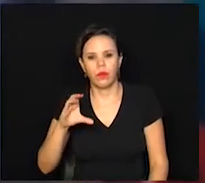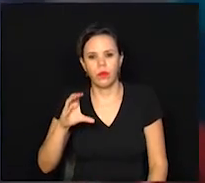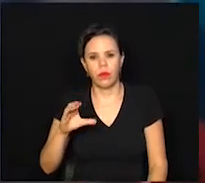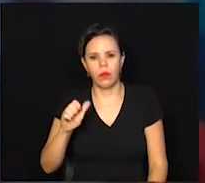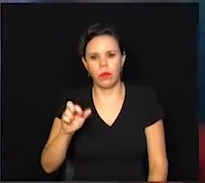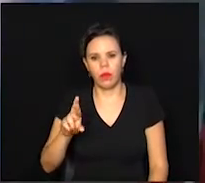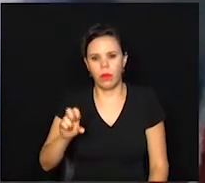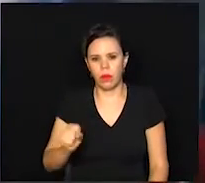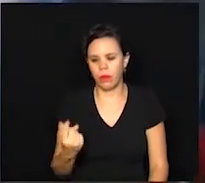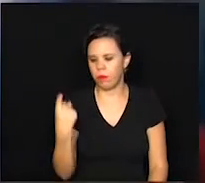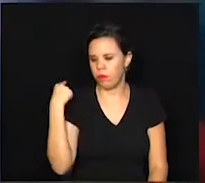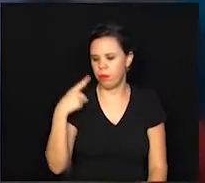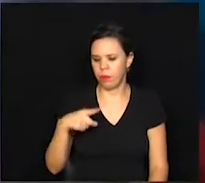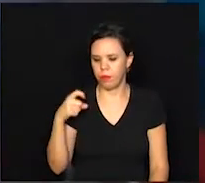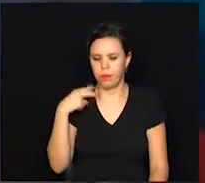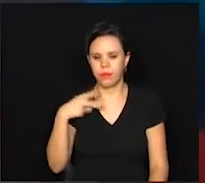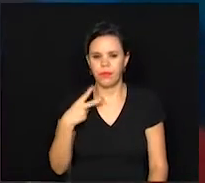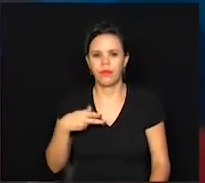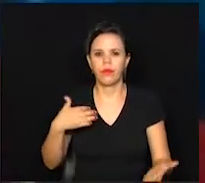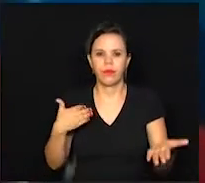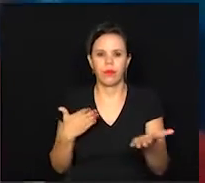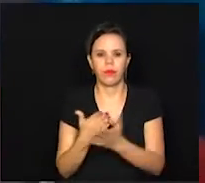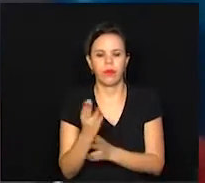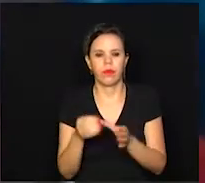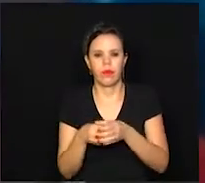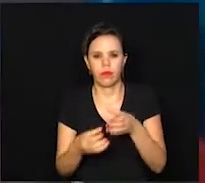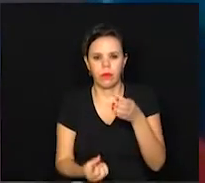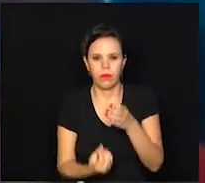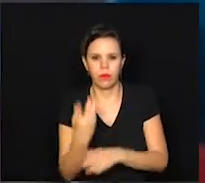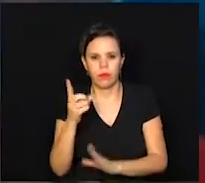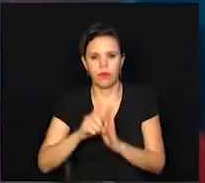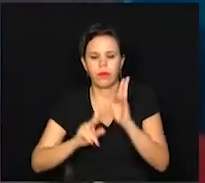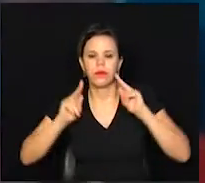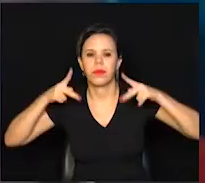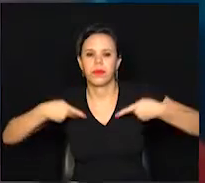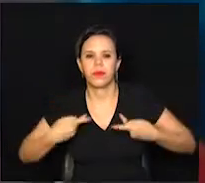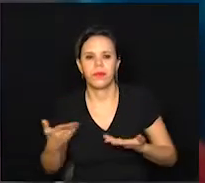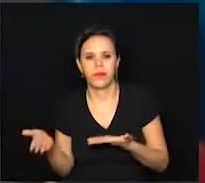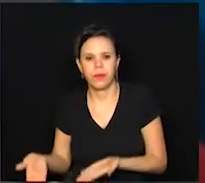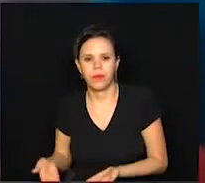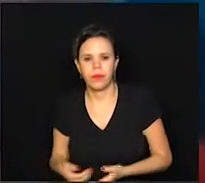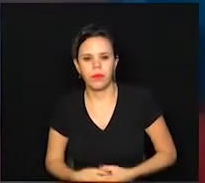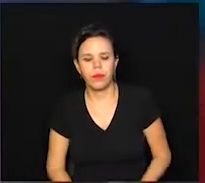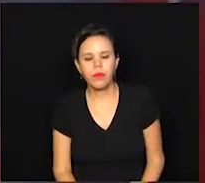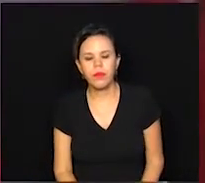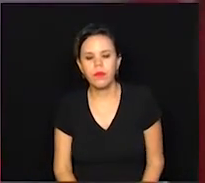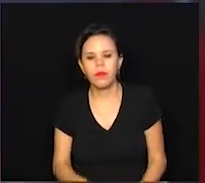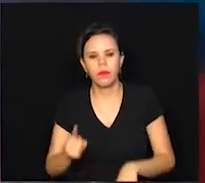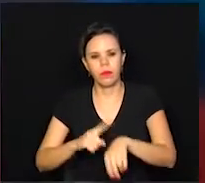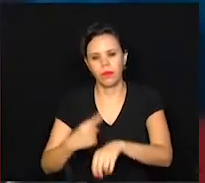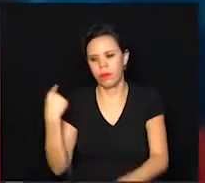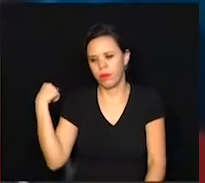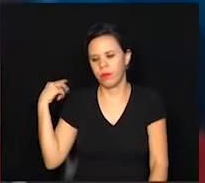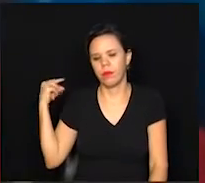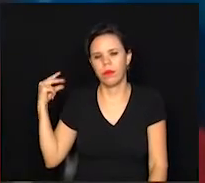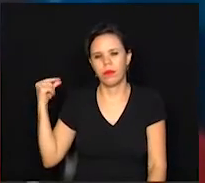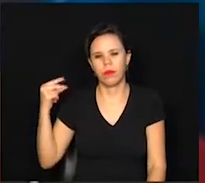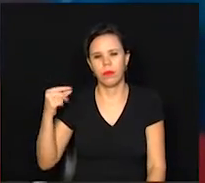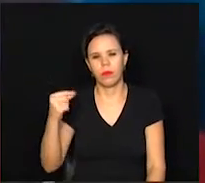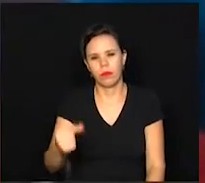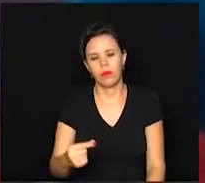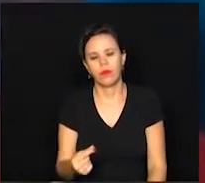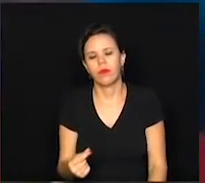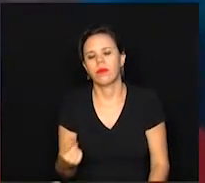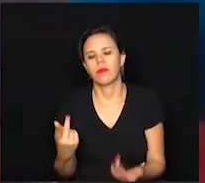propôs e foi aprovada a criação da Comissão de Direitos Humanos. E naquele momento, como o Rogério